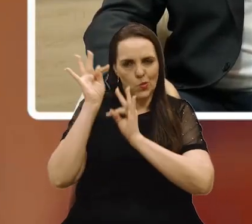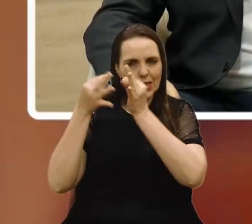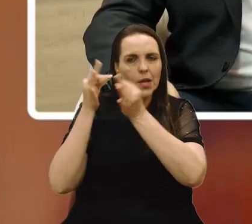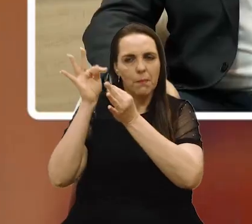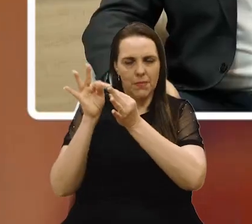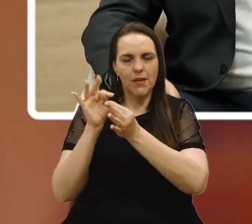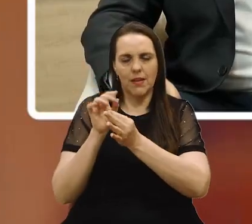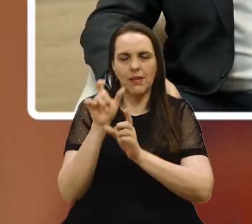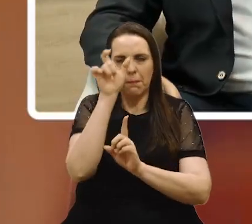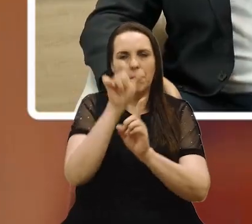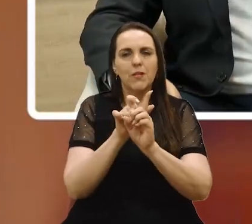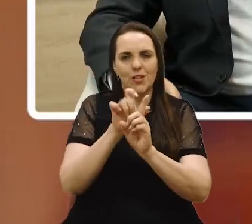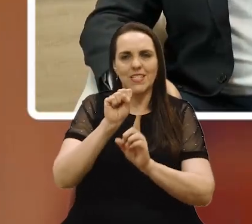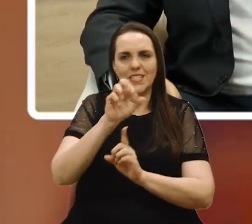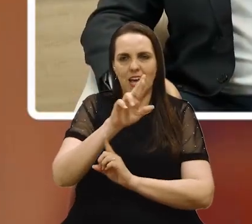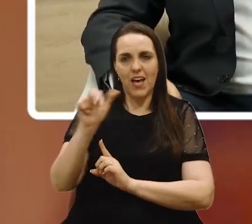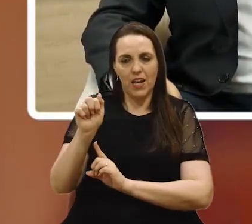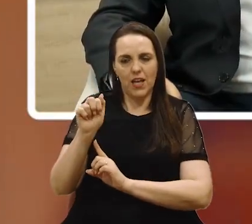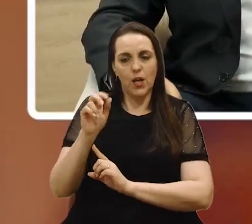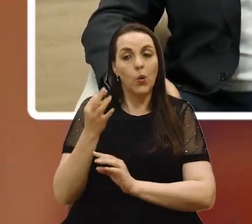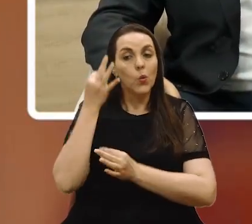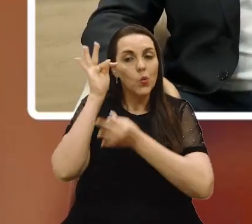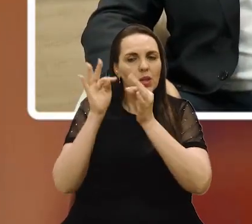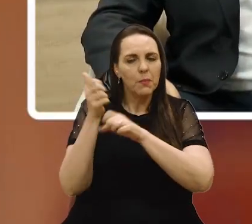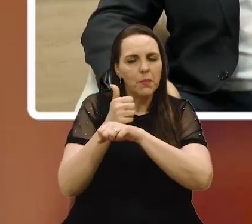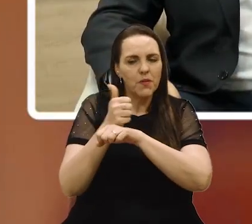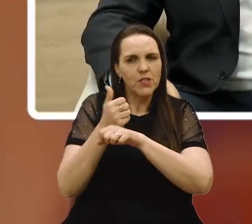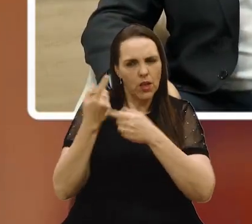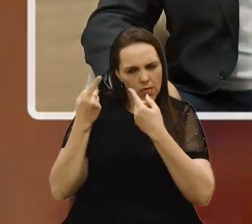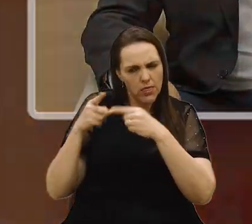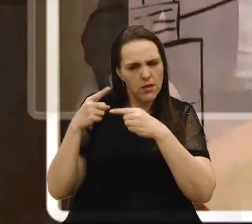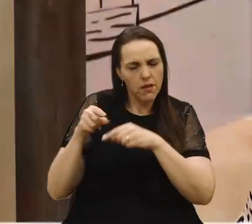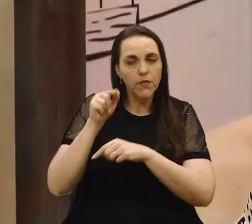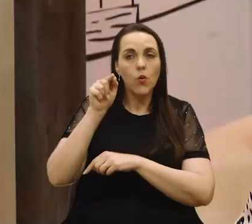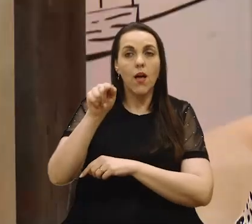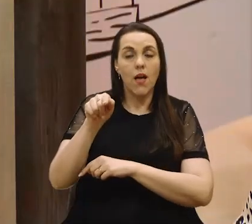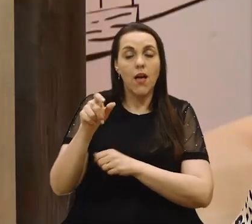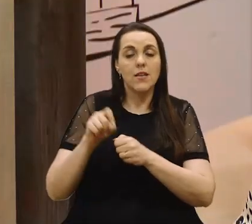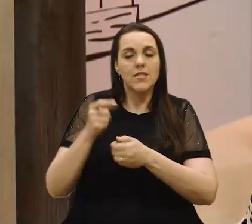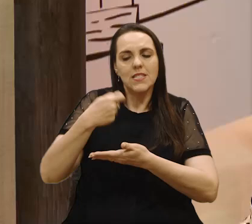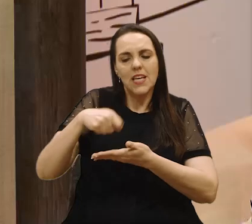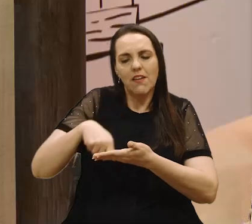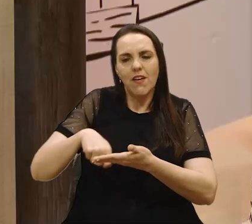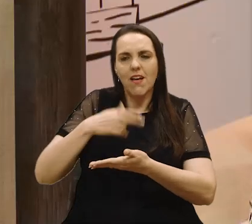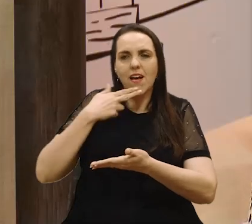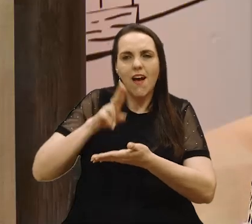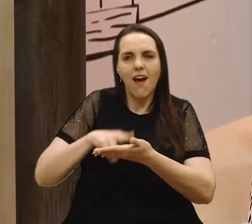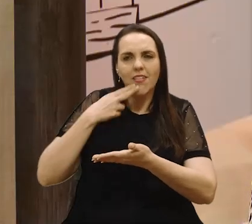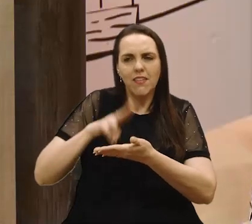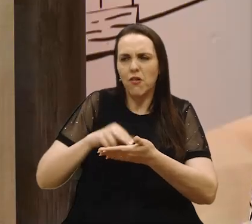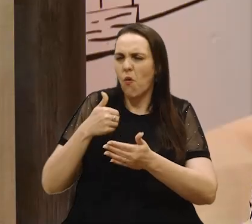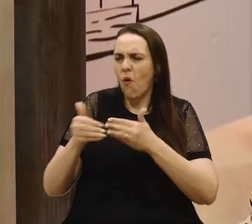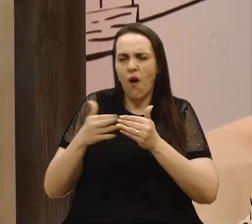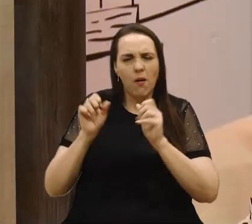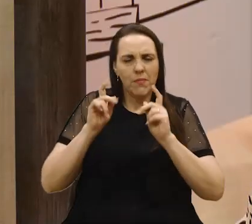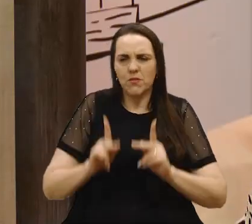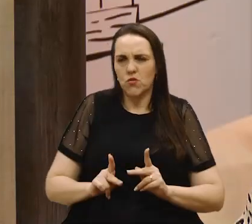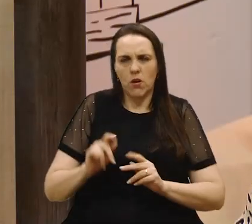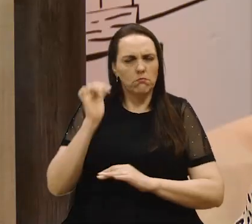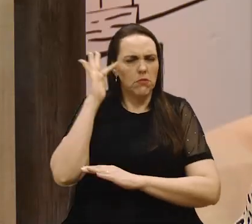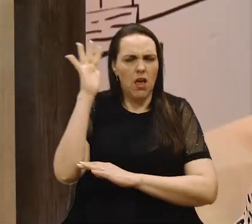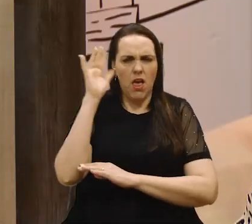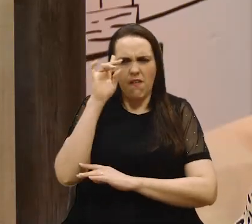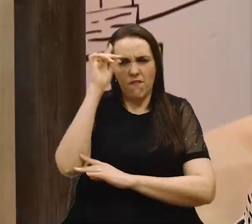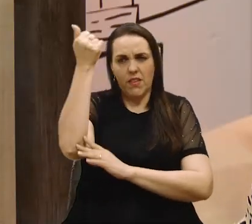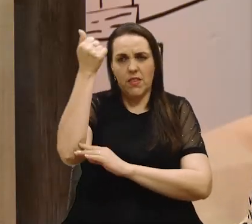processo terapêutico da Sara, e o terapeuta dela, então, desafia ela a escrever cartas para alguém. E esse alguém podia ser alguém